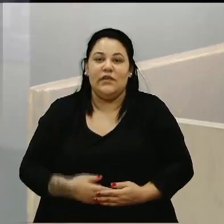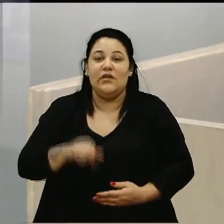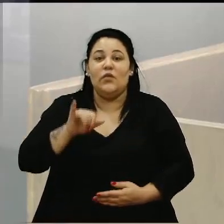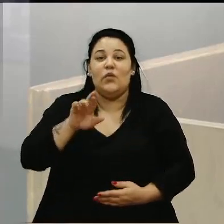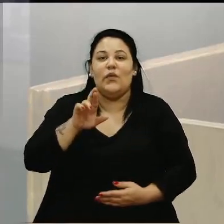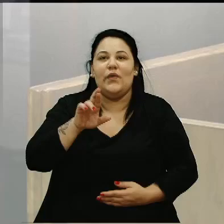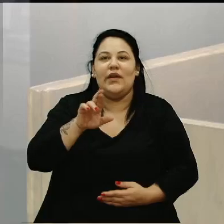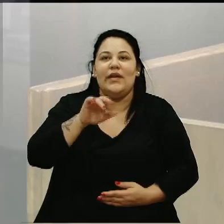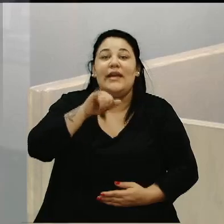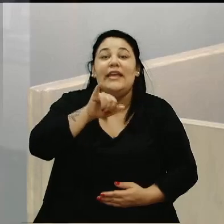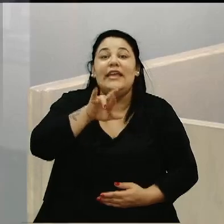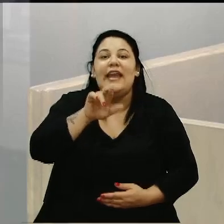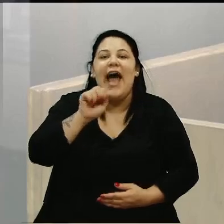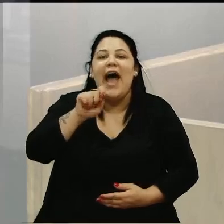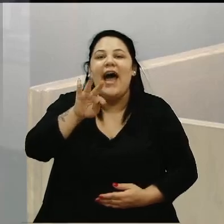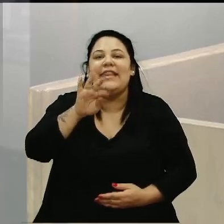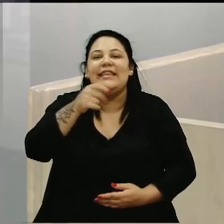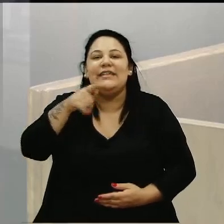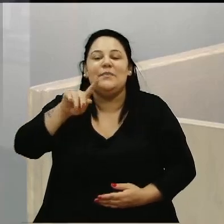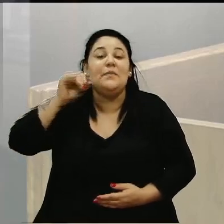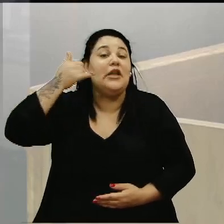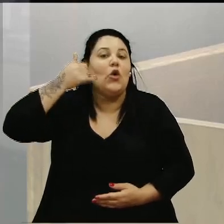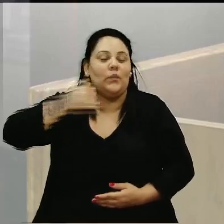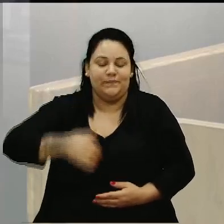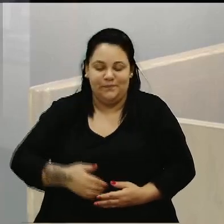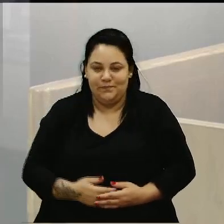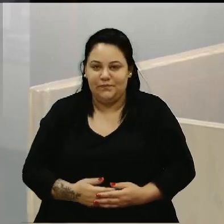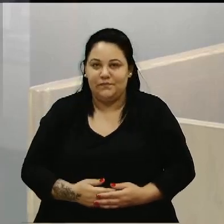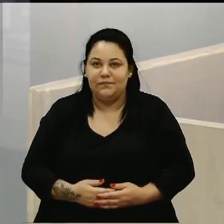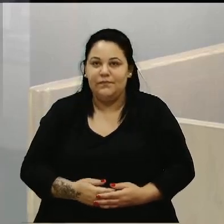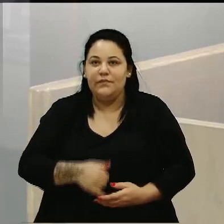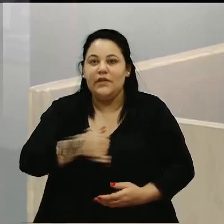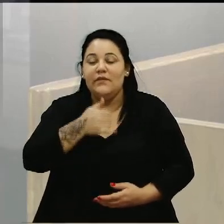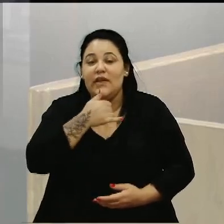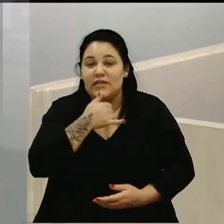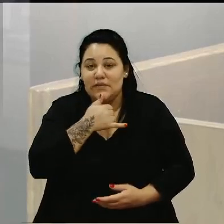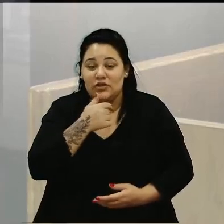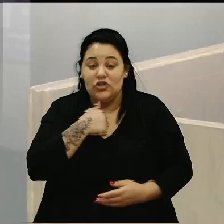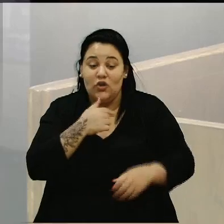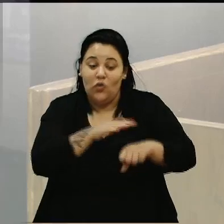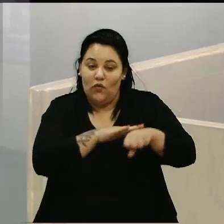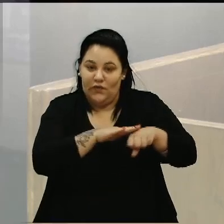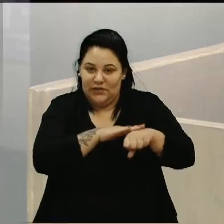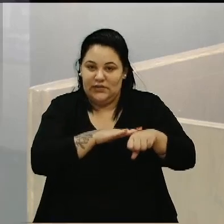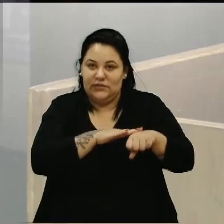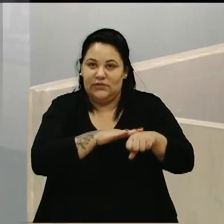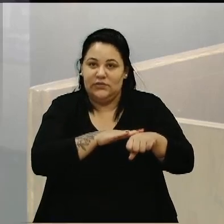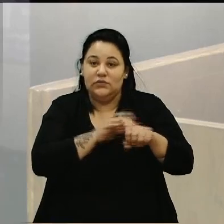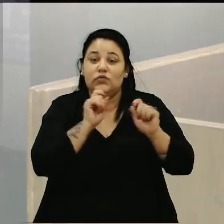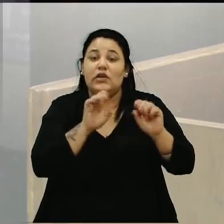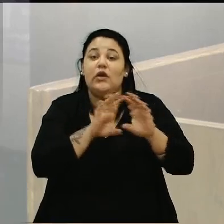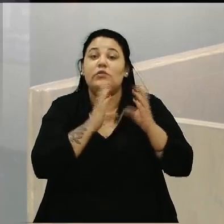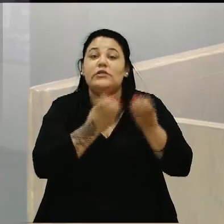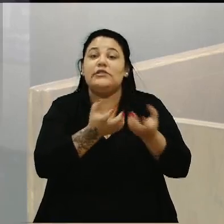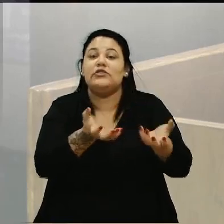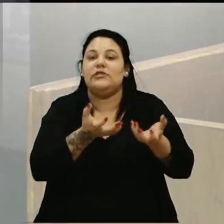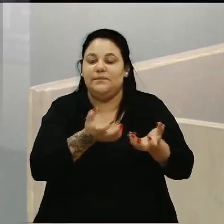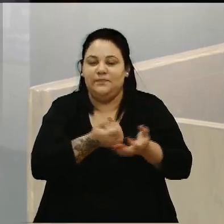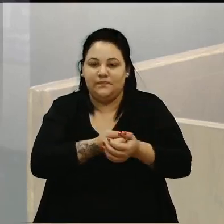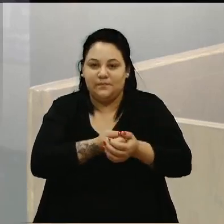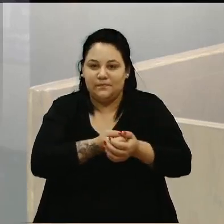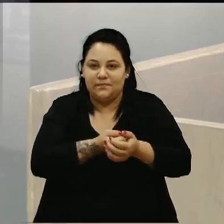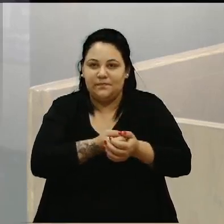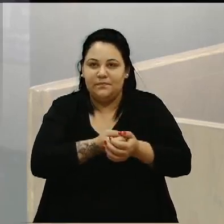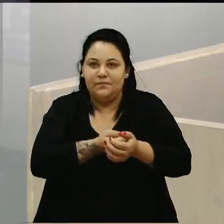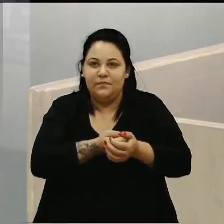estava sempre em reunião, mas me ligou. E, infelizmente, conversando com ele, porque o que a comunidade gostaria? Que pelo menos